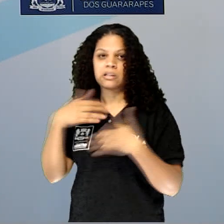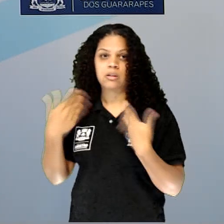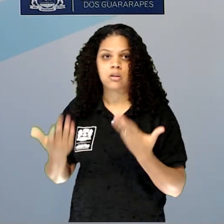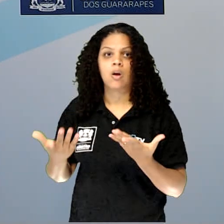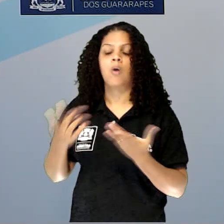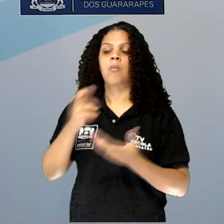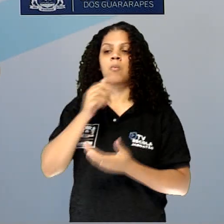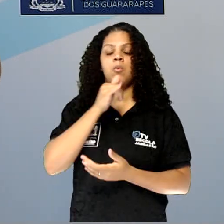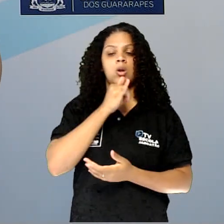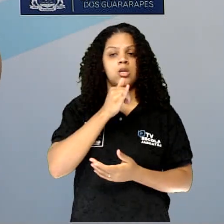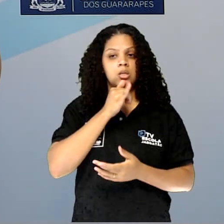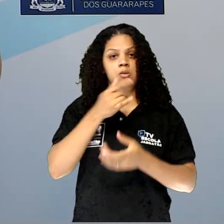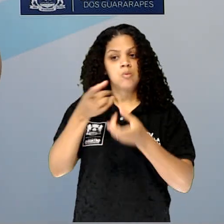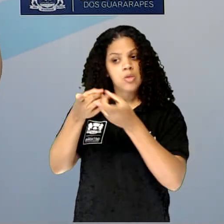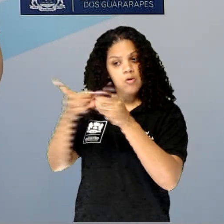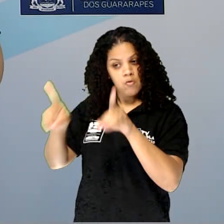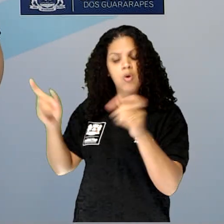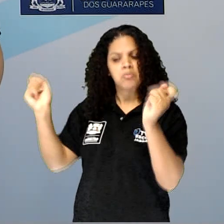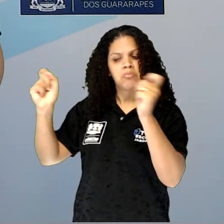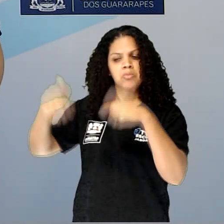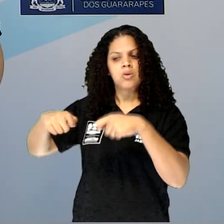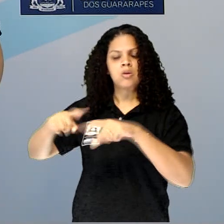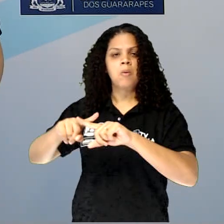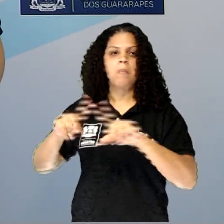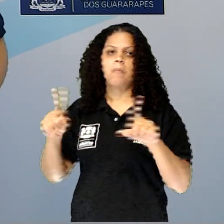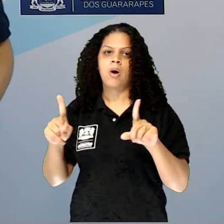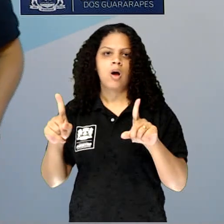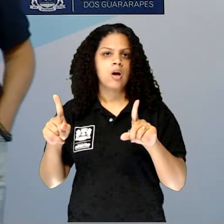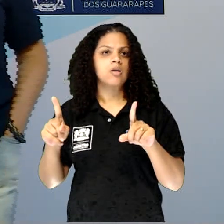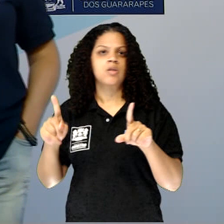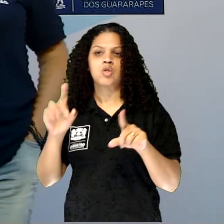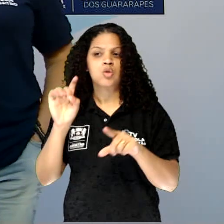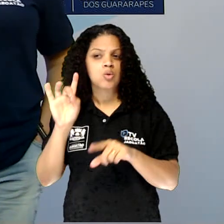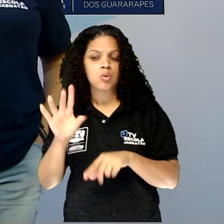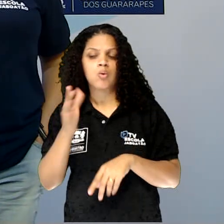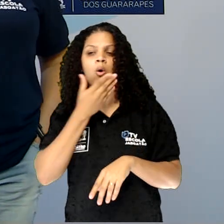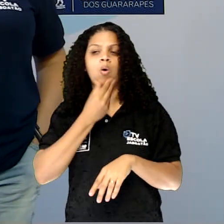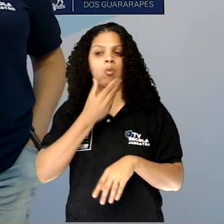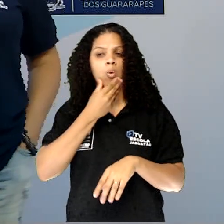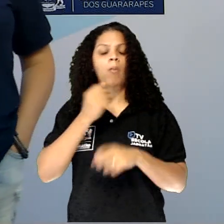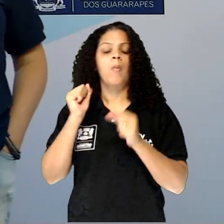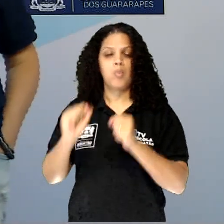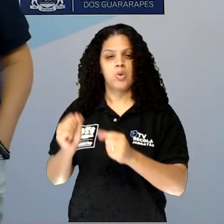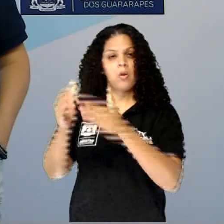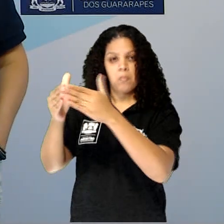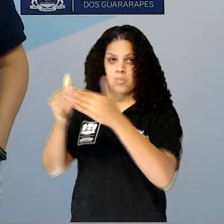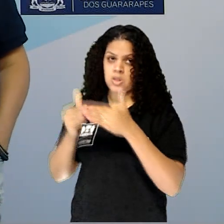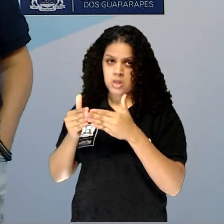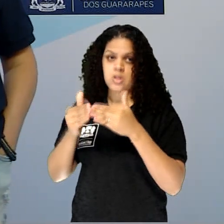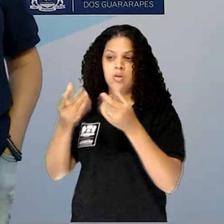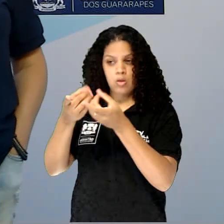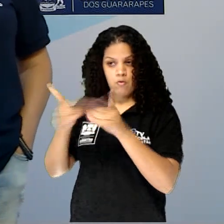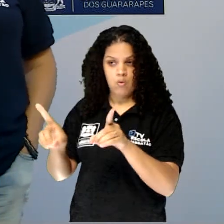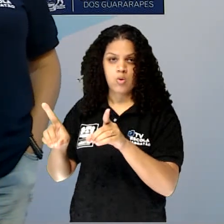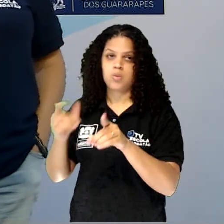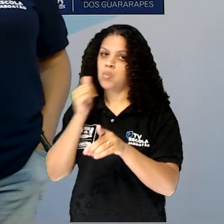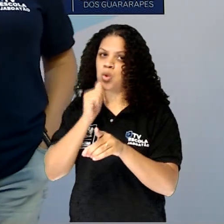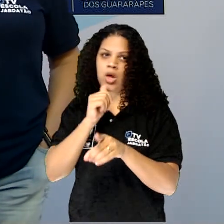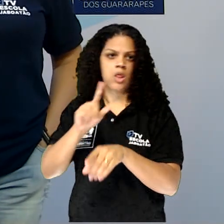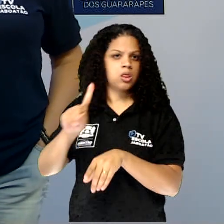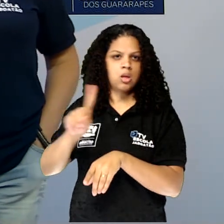quem podia pedir o divórcio era sempre o homem. Outra situação, as meninas se casavam muito